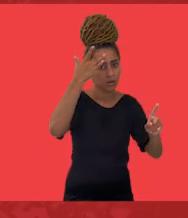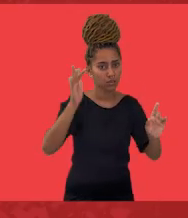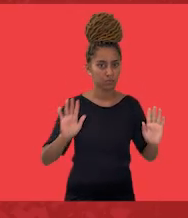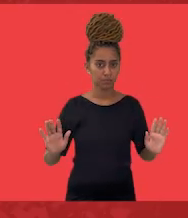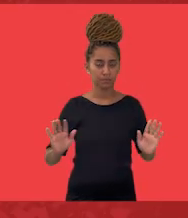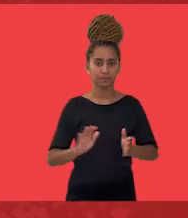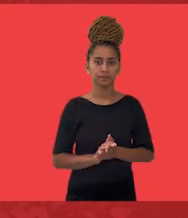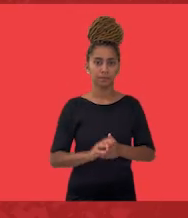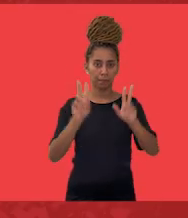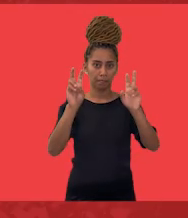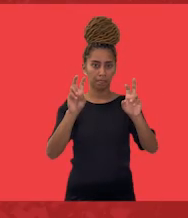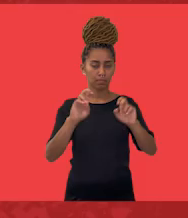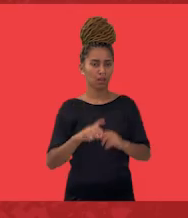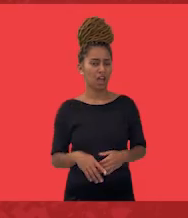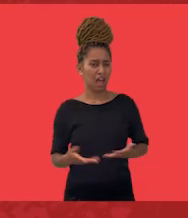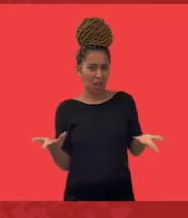dia.